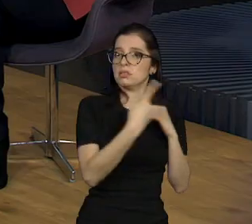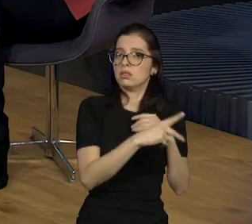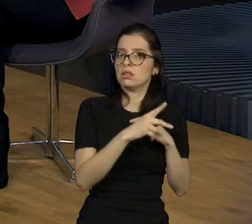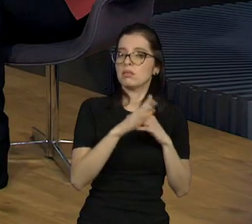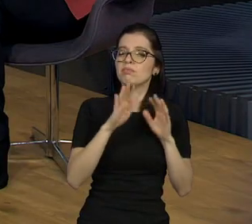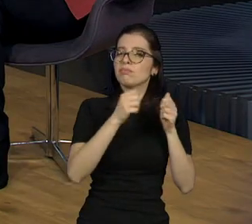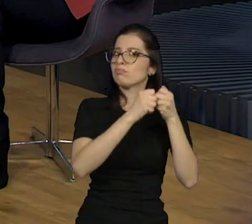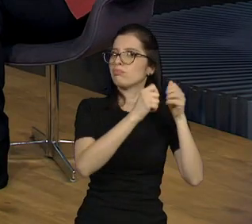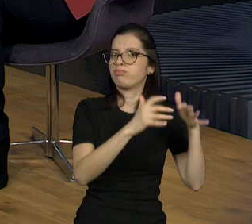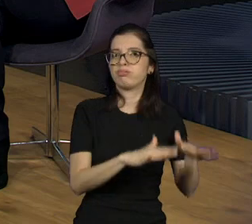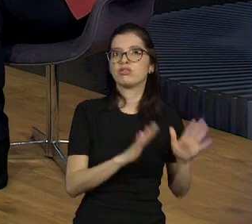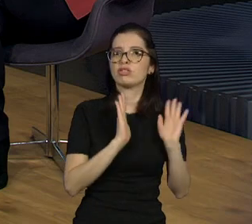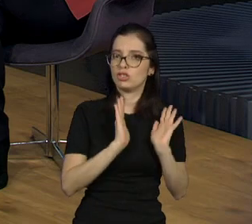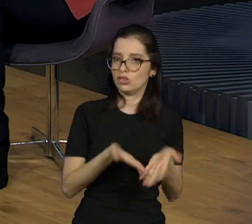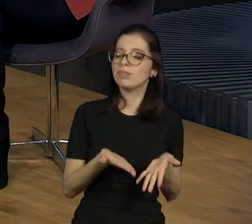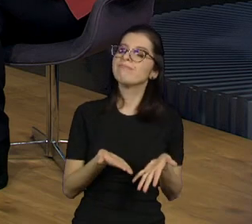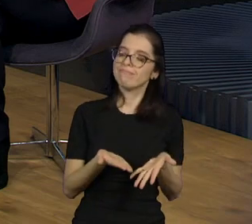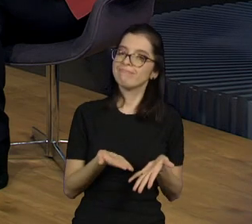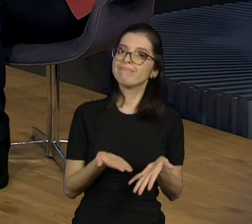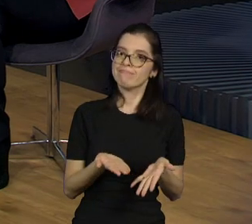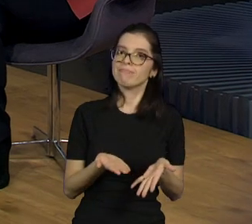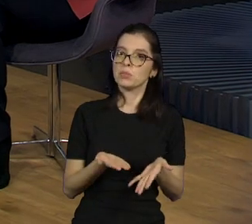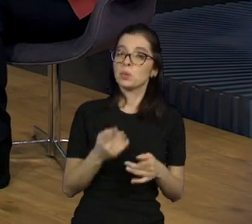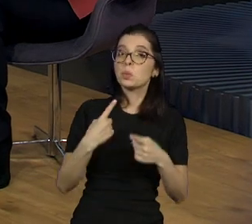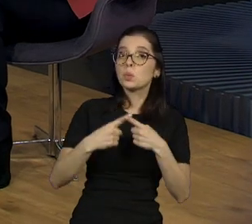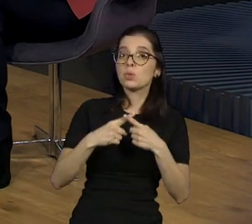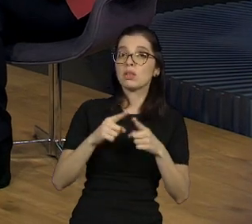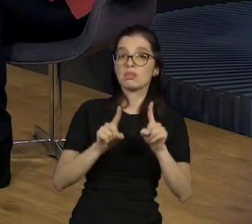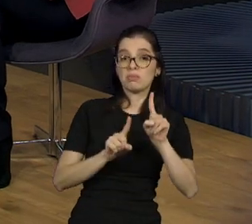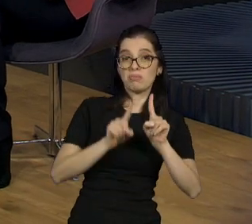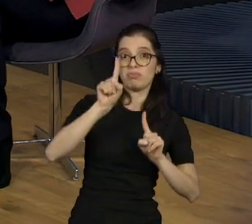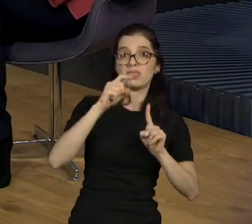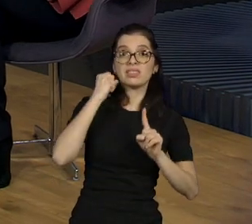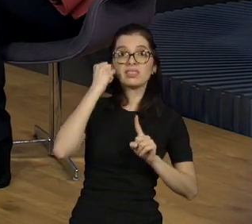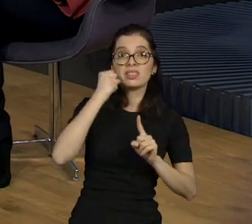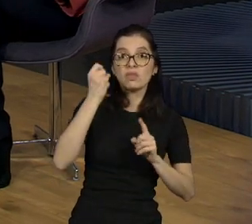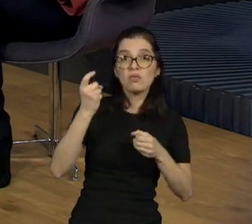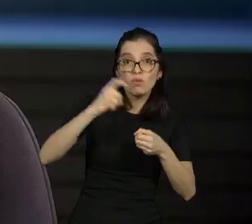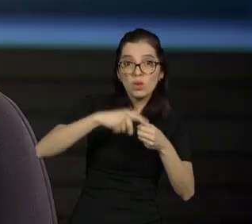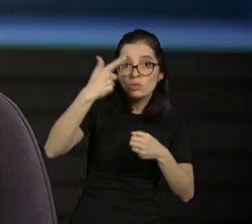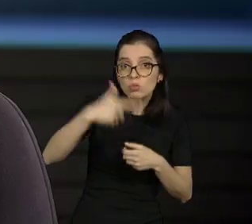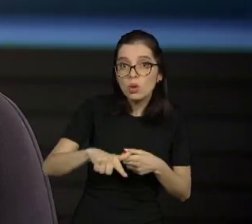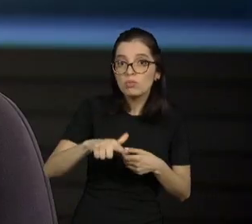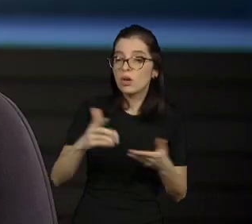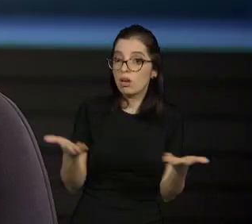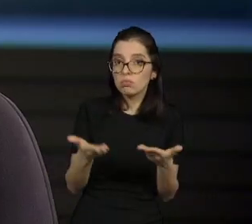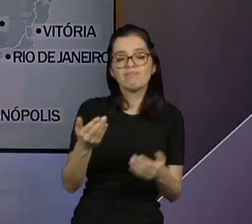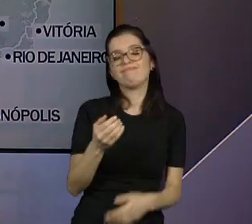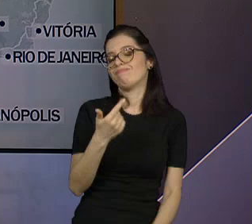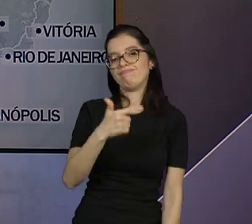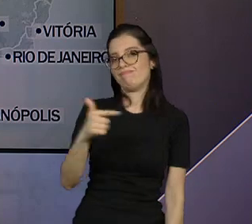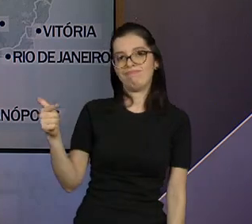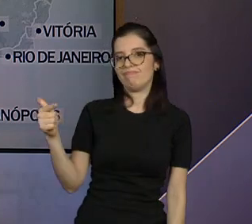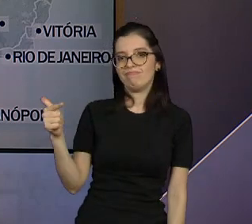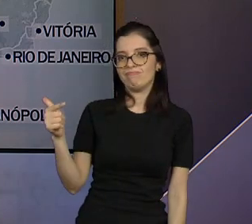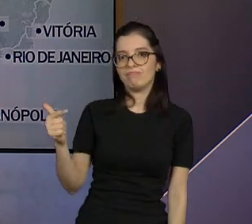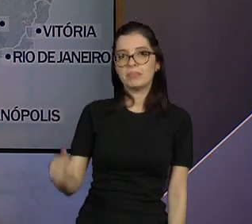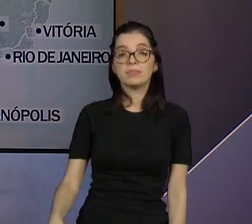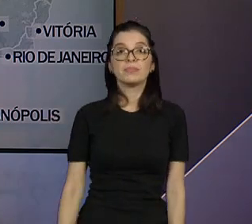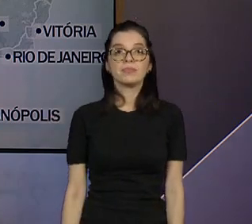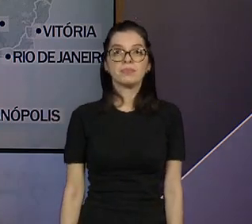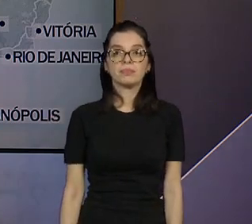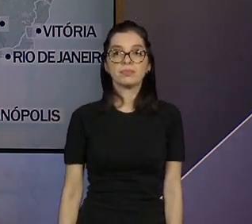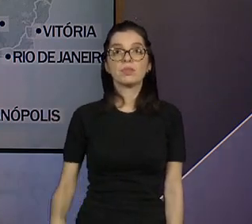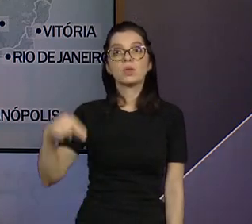lá, apesar do Tasso ter sido eleito de novo senador, mas não volta ao executivo há bastante tempo. Ainda no Nordeste, uma outra